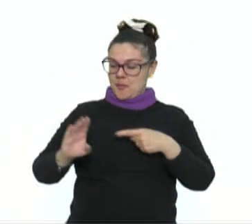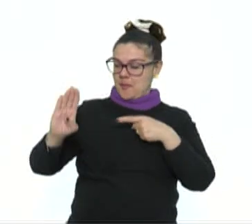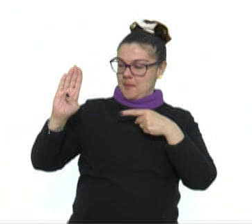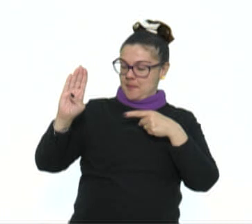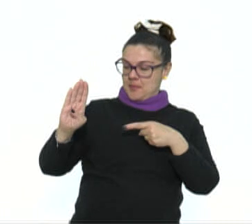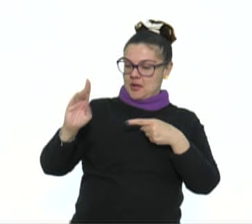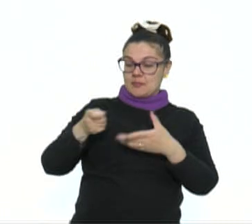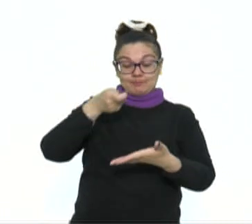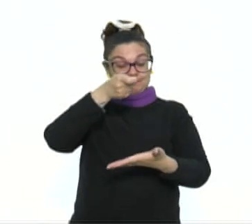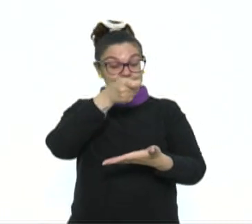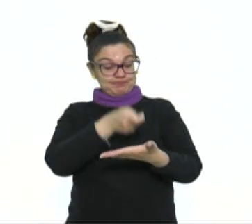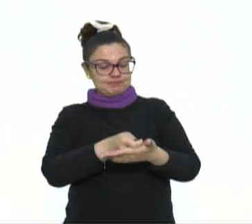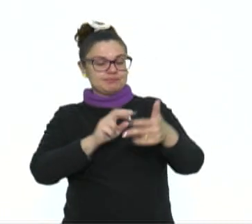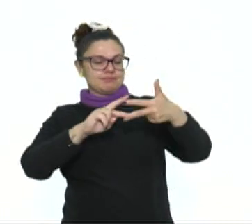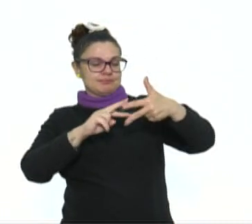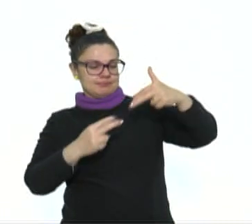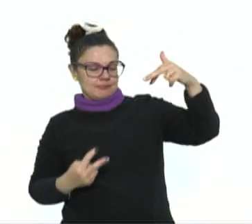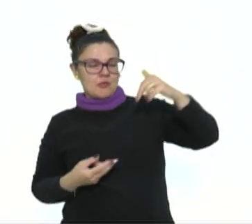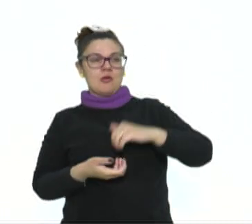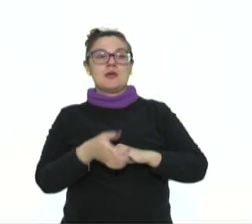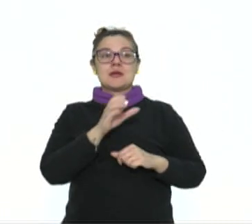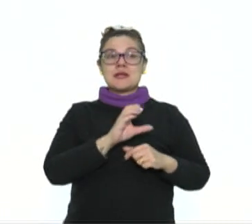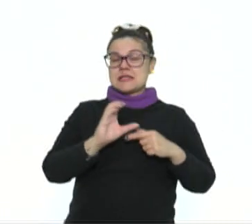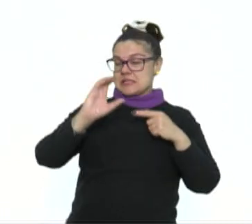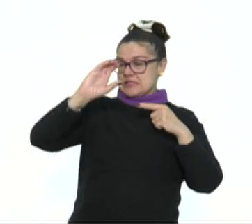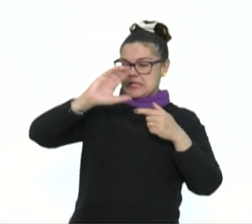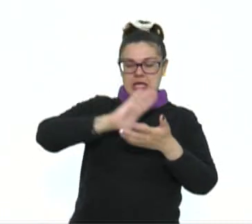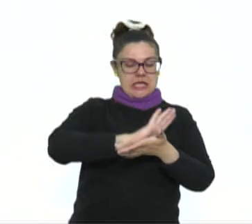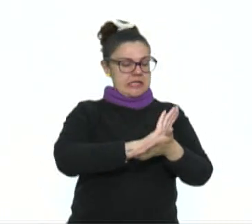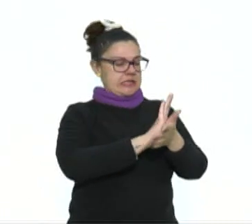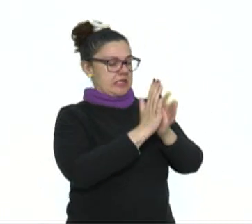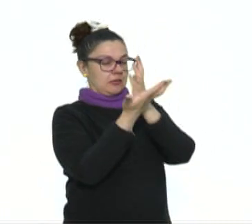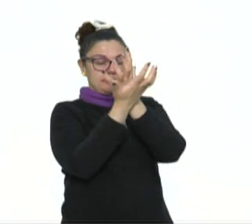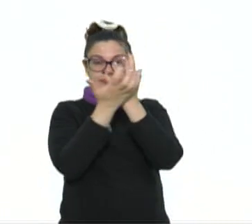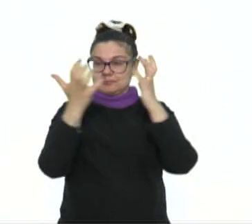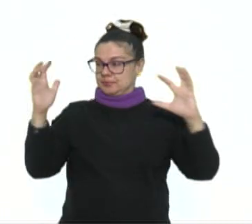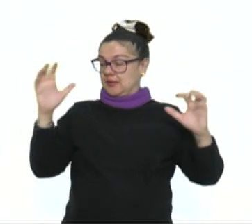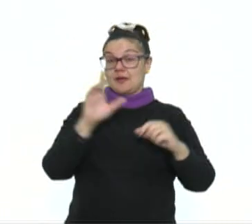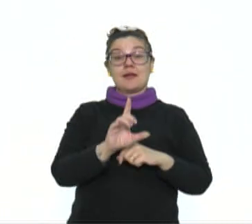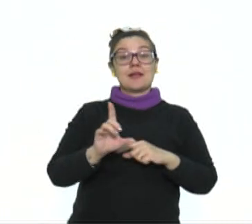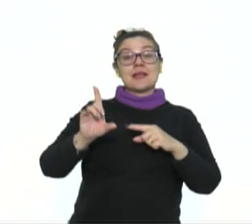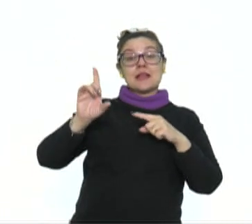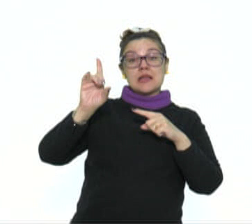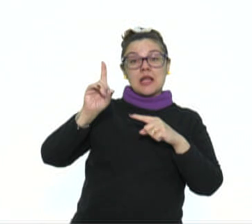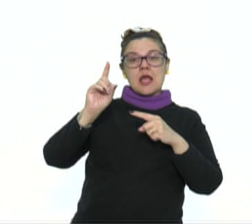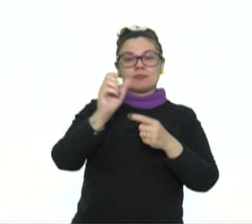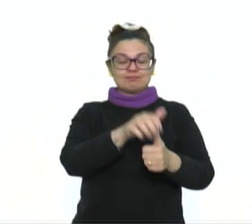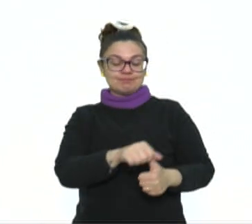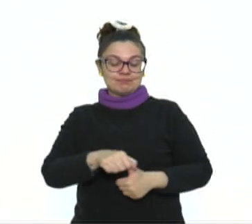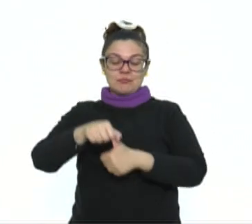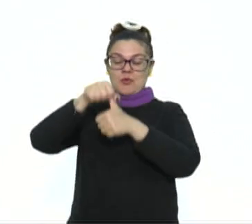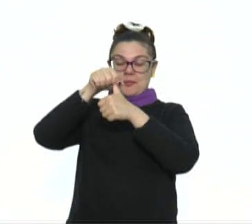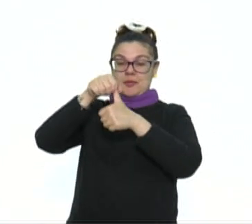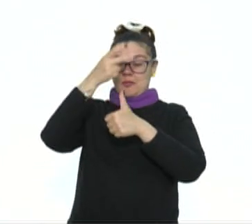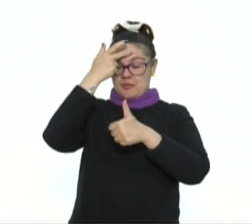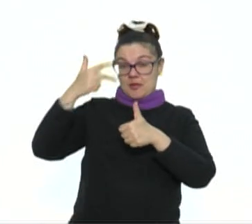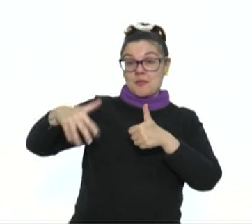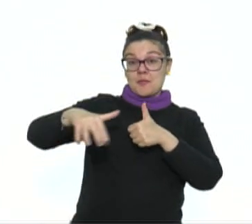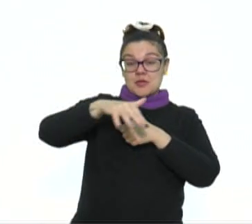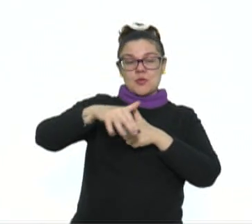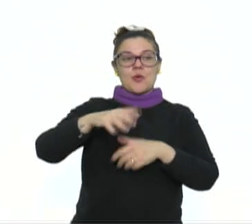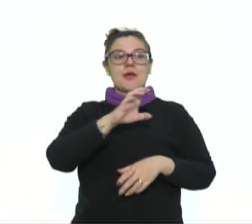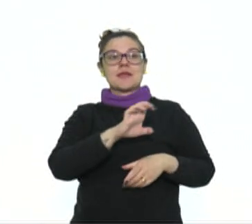determinismo biológico. C, degradação da natureza. D, domínio da contingência e